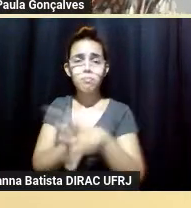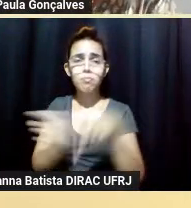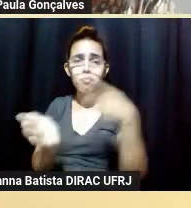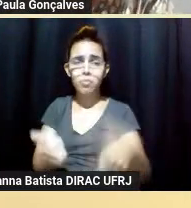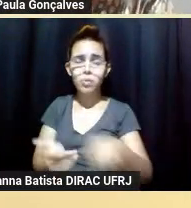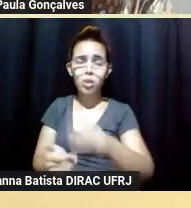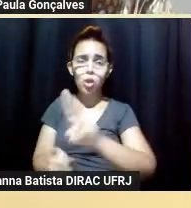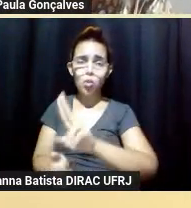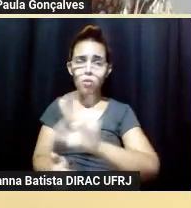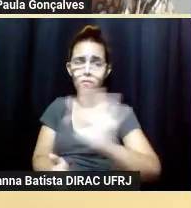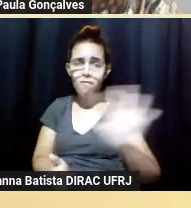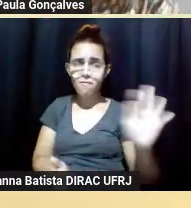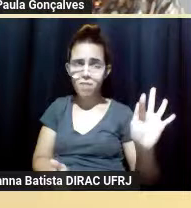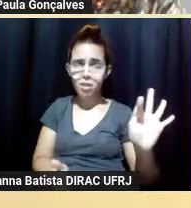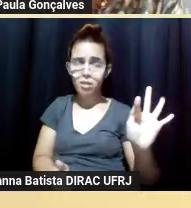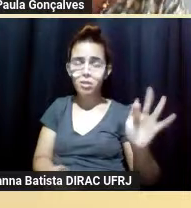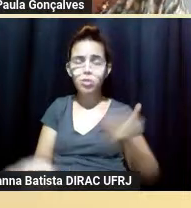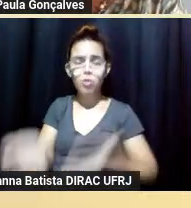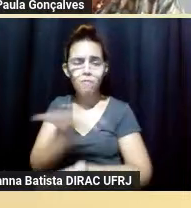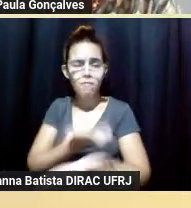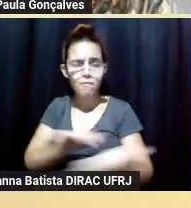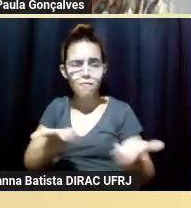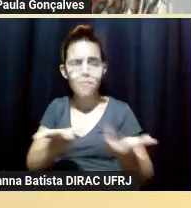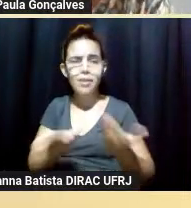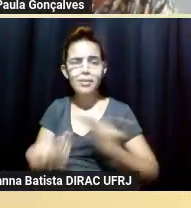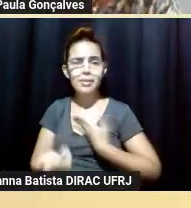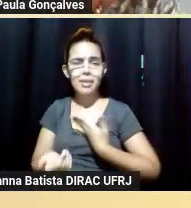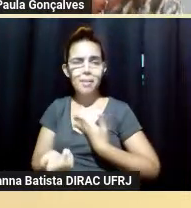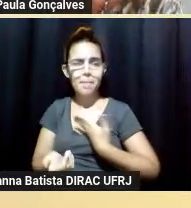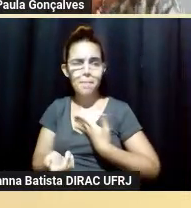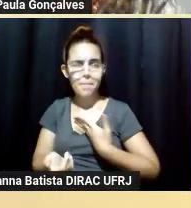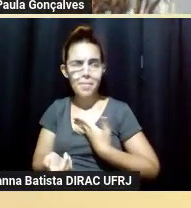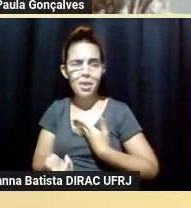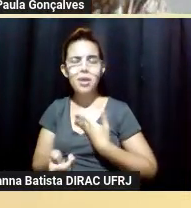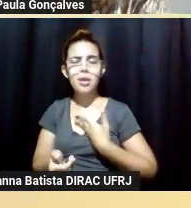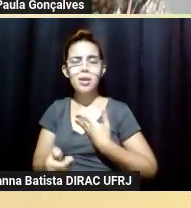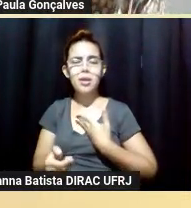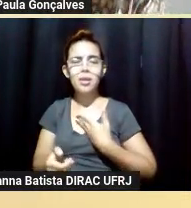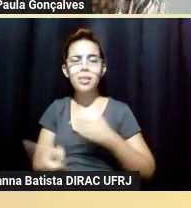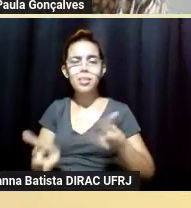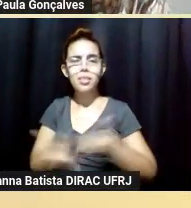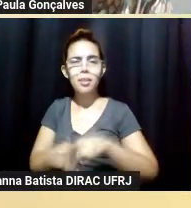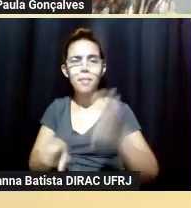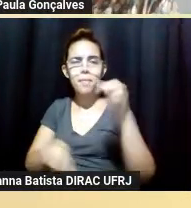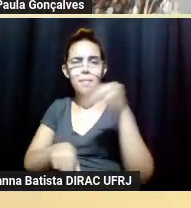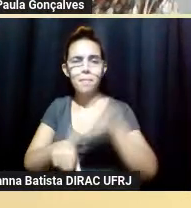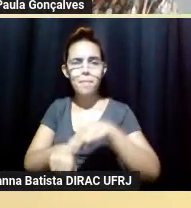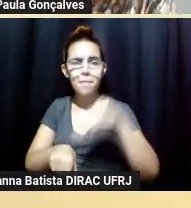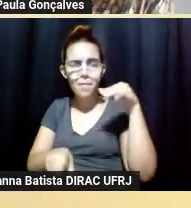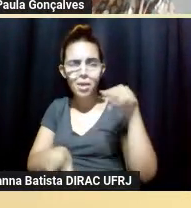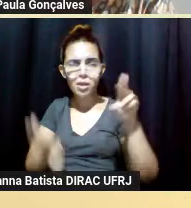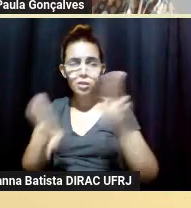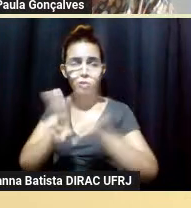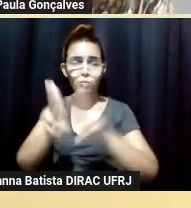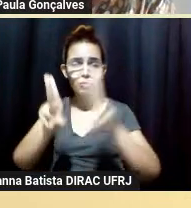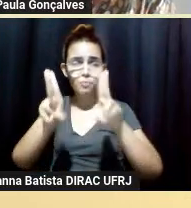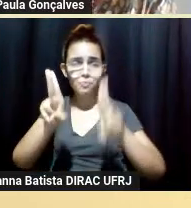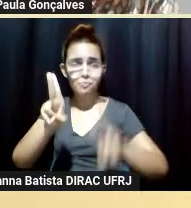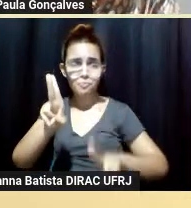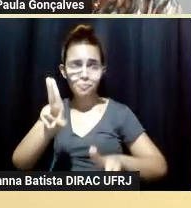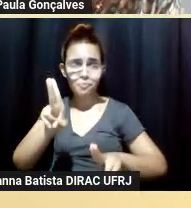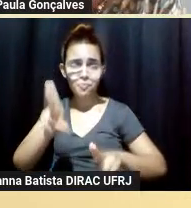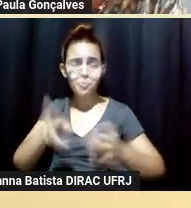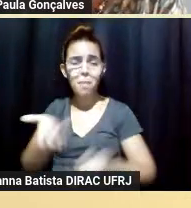fazendo mestrado no FRJ, isso aí já são os idos de 2014, 2015. Começo a dizer para ela que eu estava achando